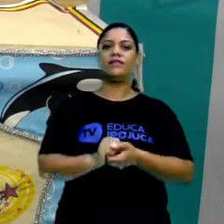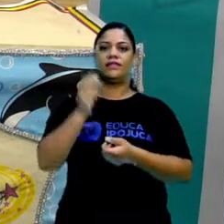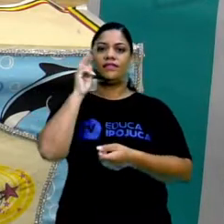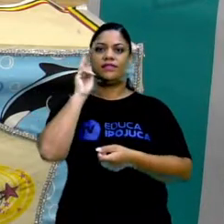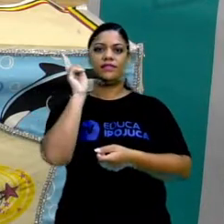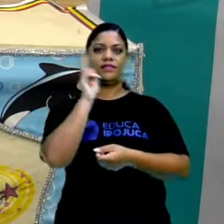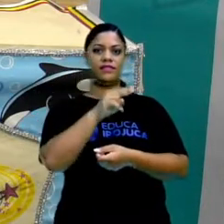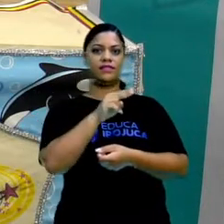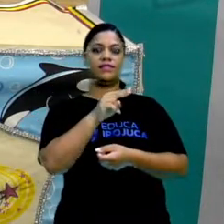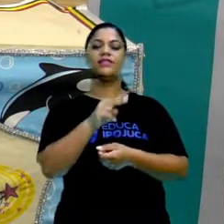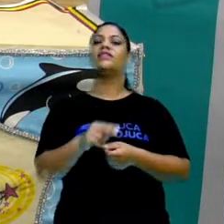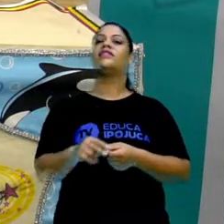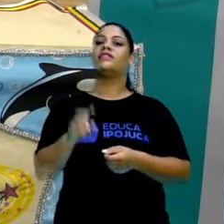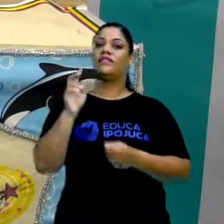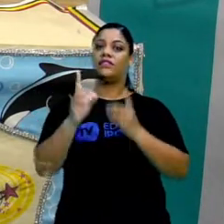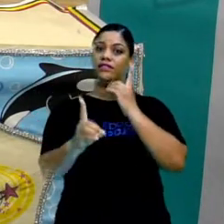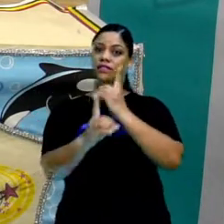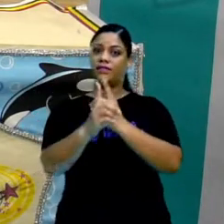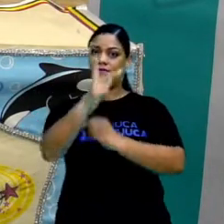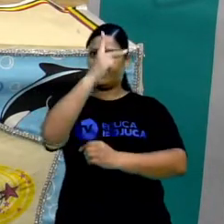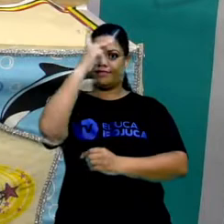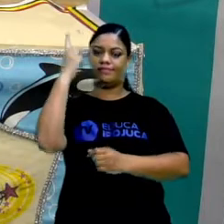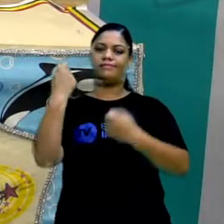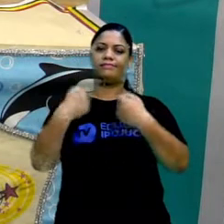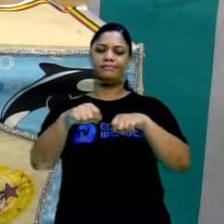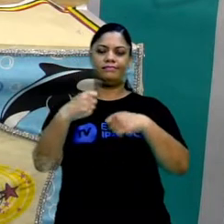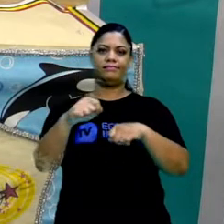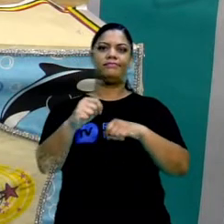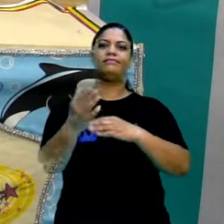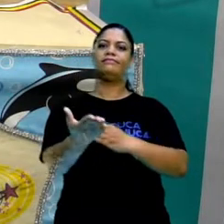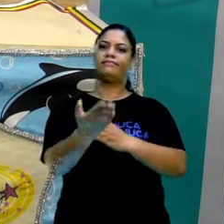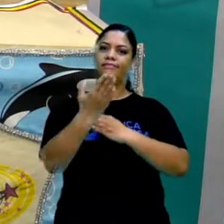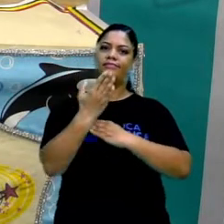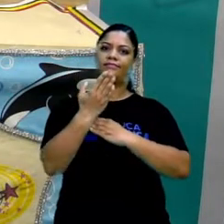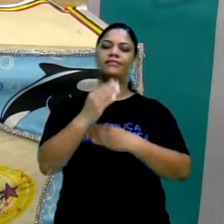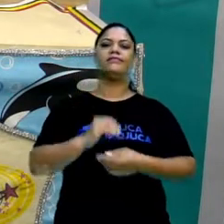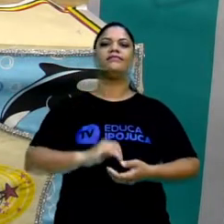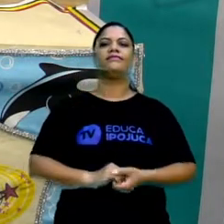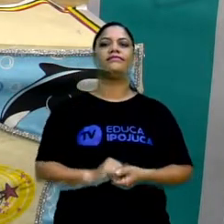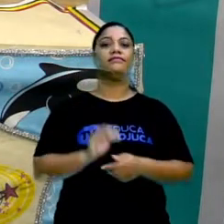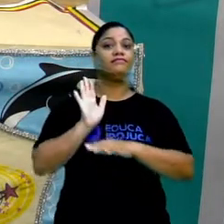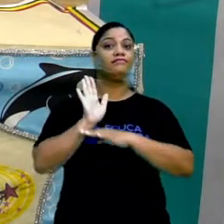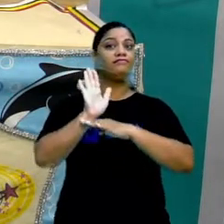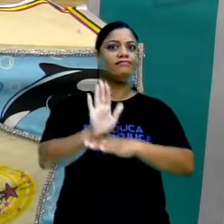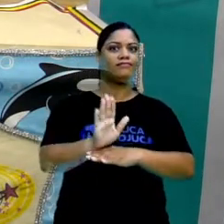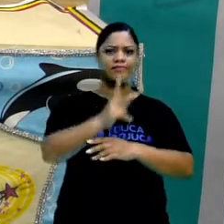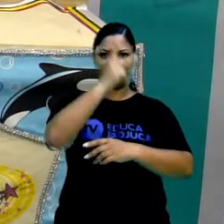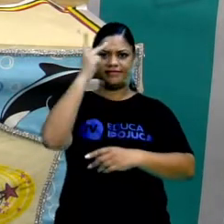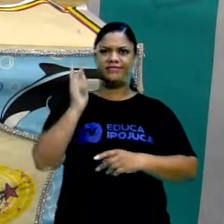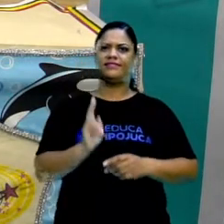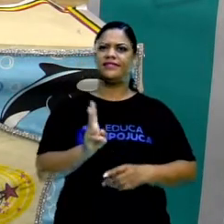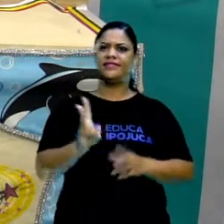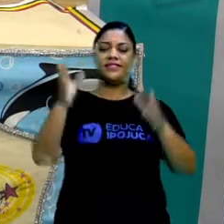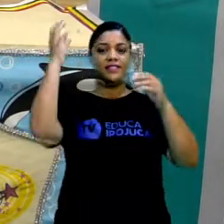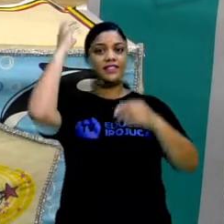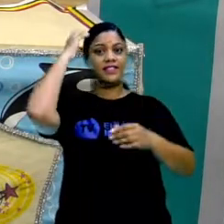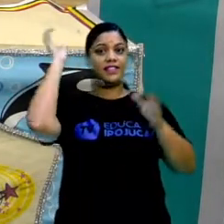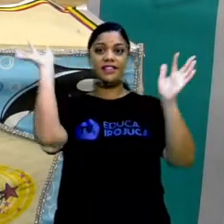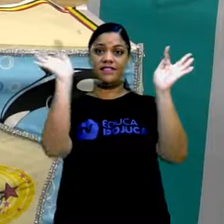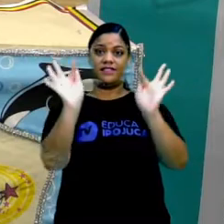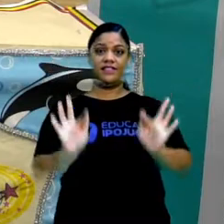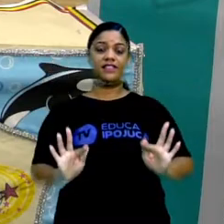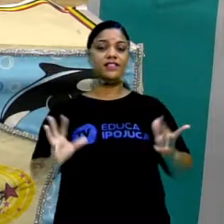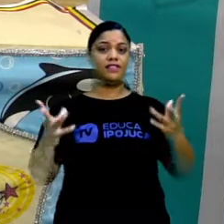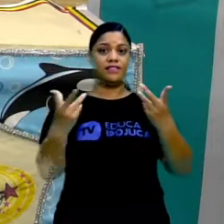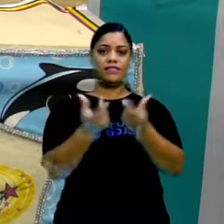vai achar gente que precisa de ajuda. Isso mesmo, leiturinha. E o príncipe agora estava feliz porque viu que todo mundo